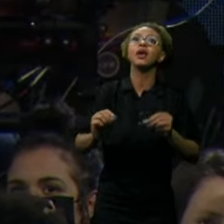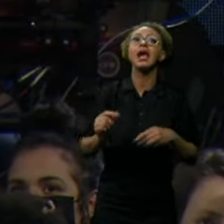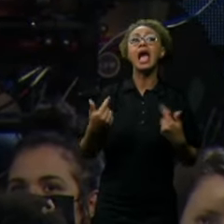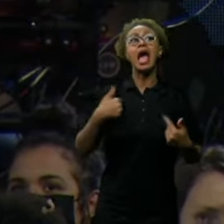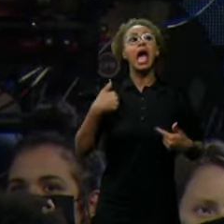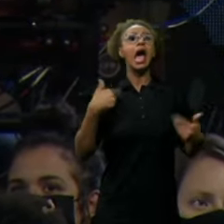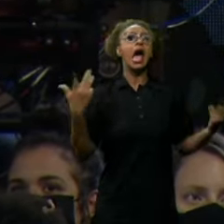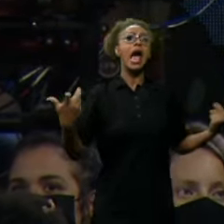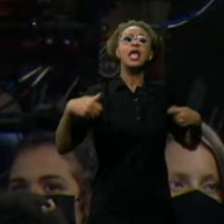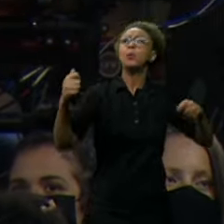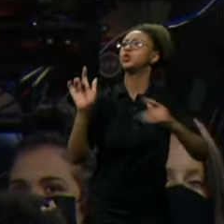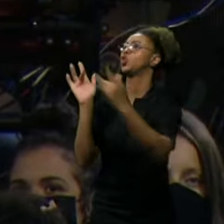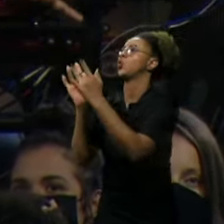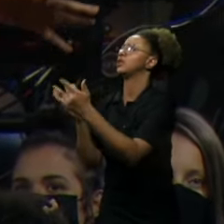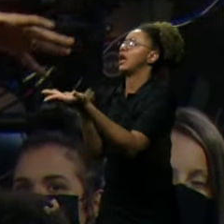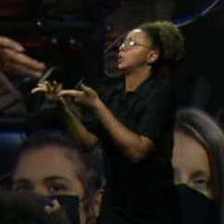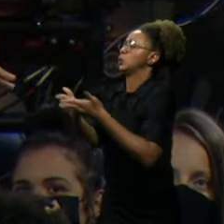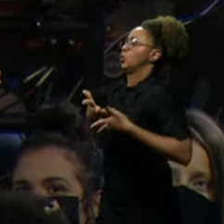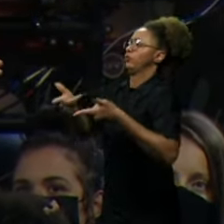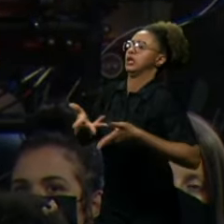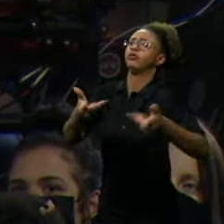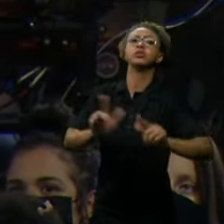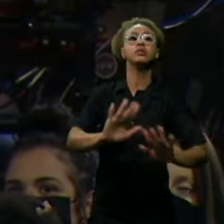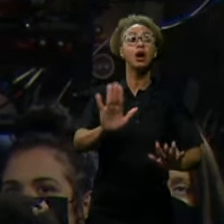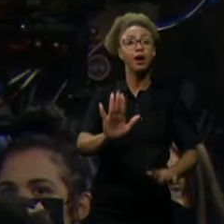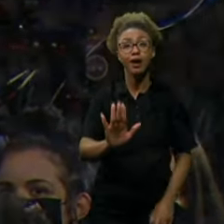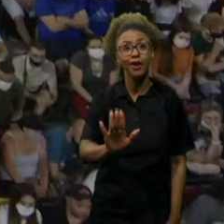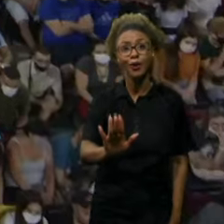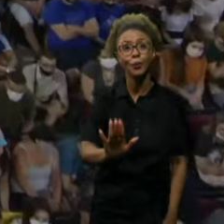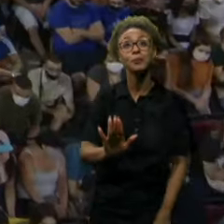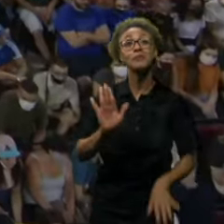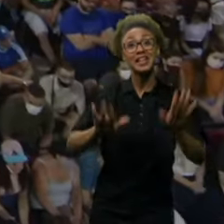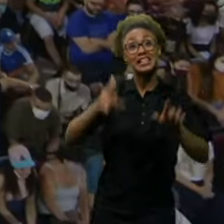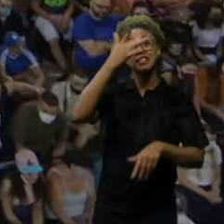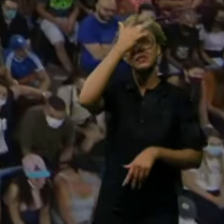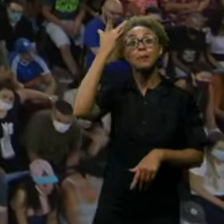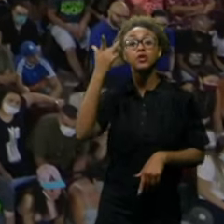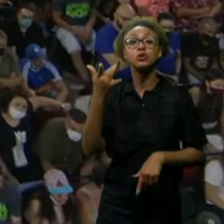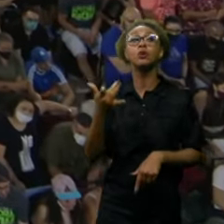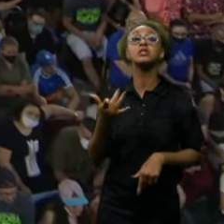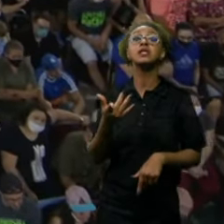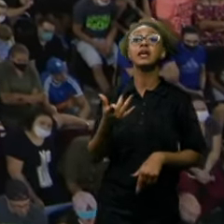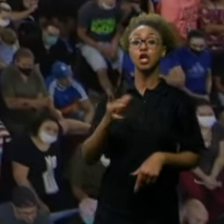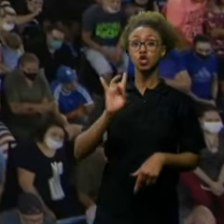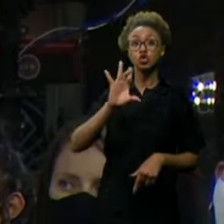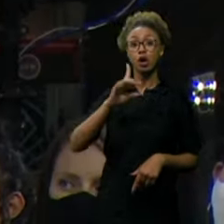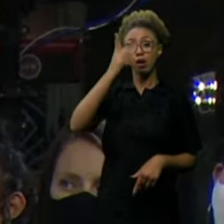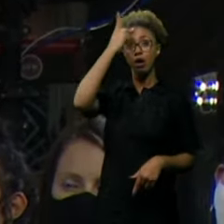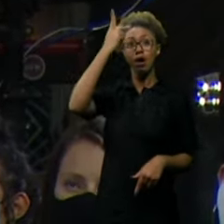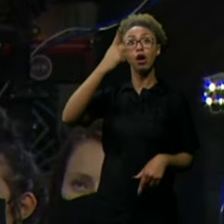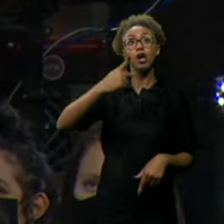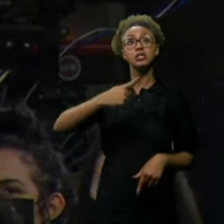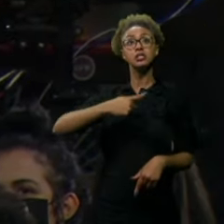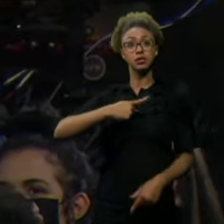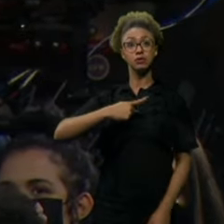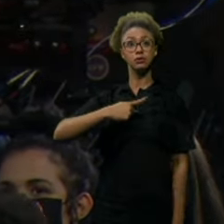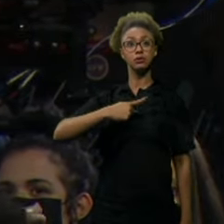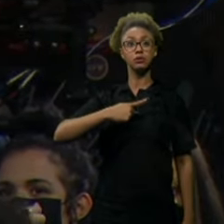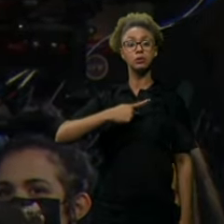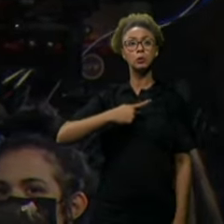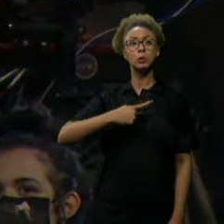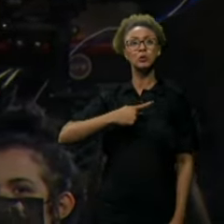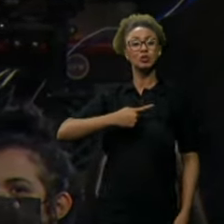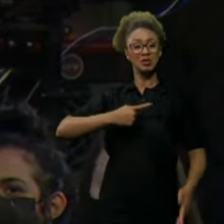acha que vai fazer um monte de contato para chegar tem gente aqui se colocando em posição sonhos o que